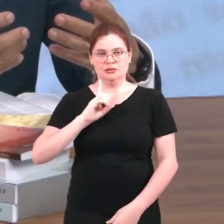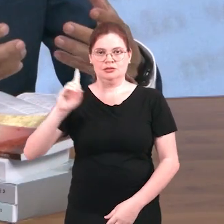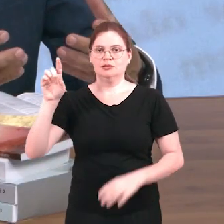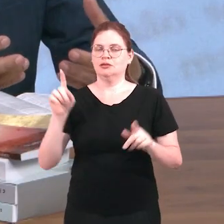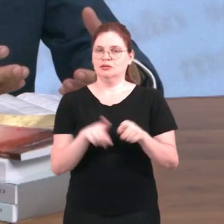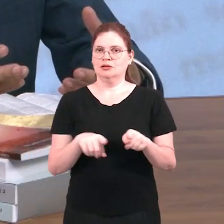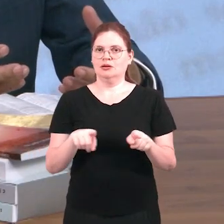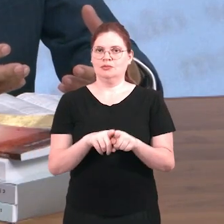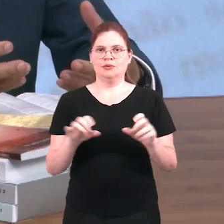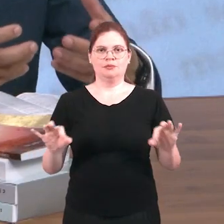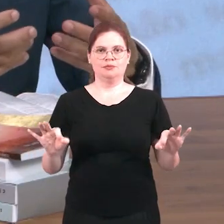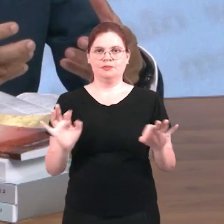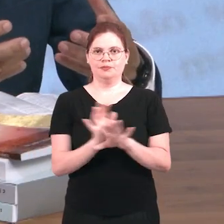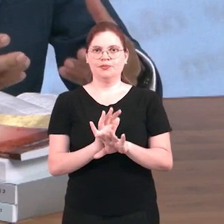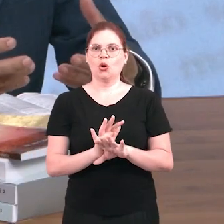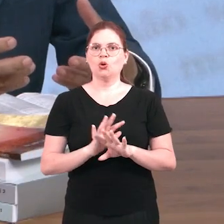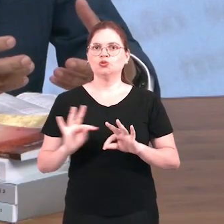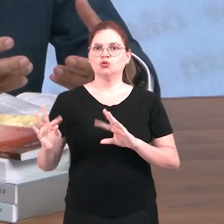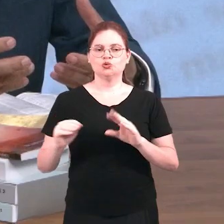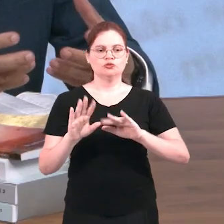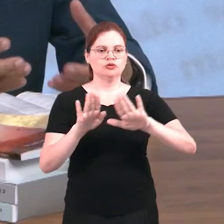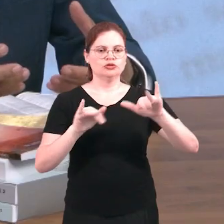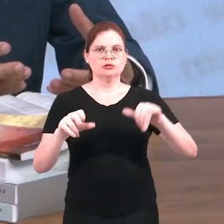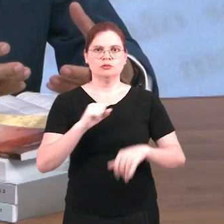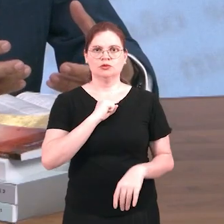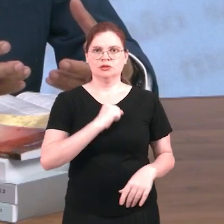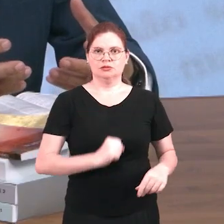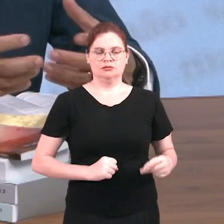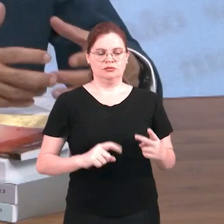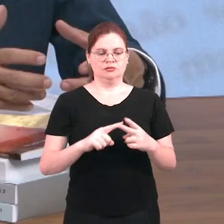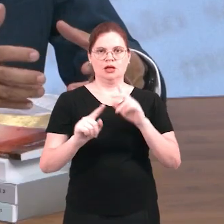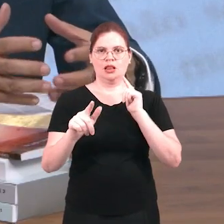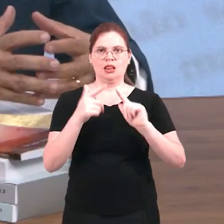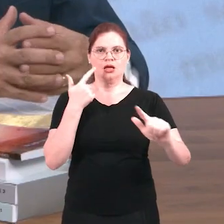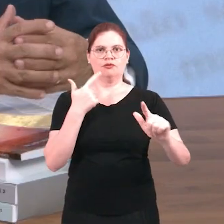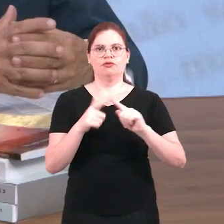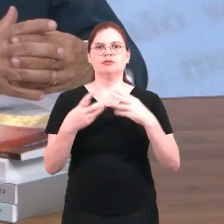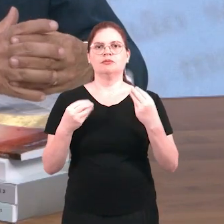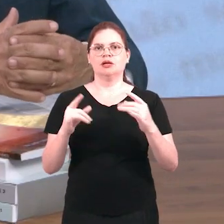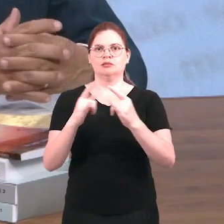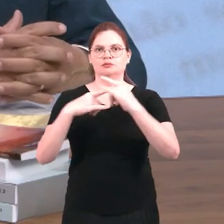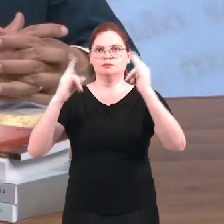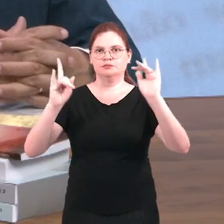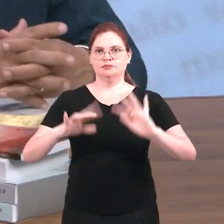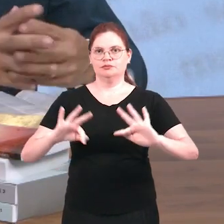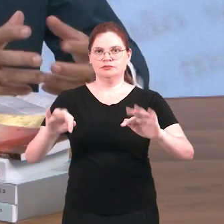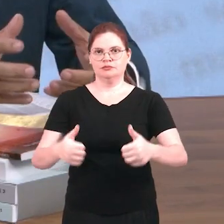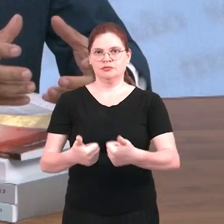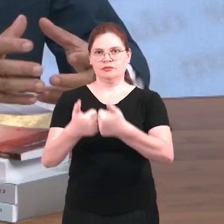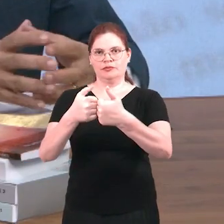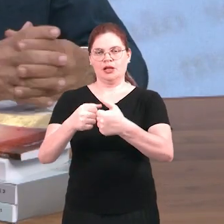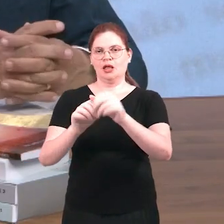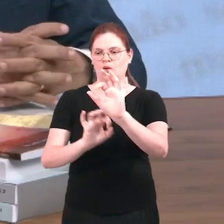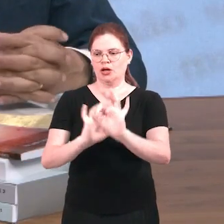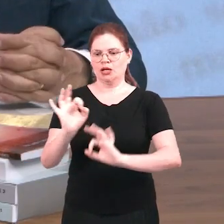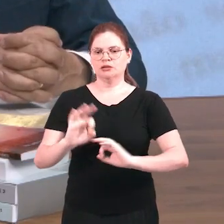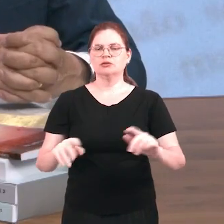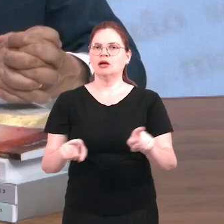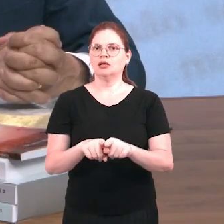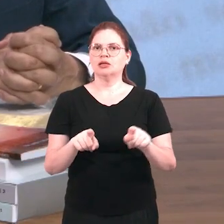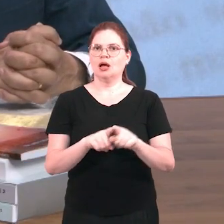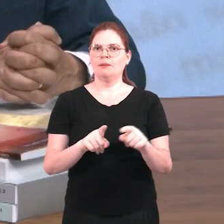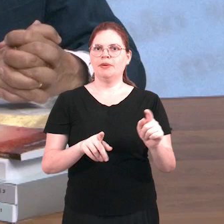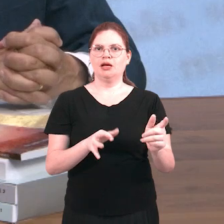estabeleceu turnos para os sacerdotes e levitas no serviço do santuário e organizou o trabalho